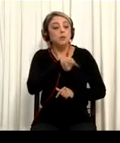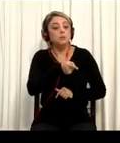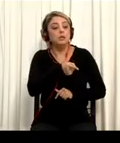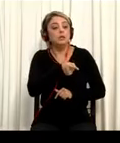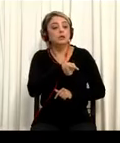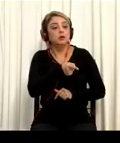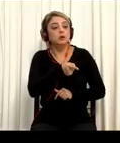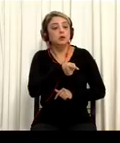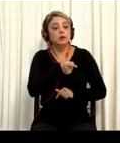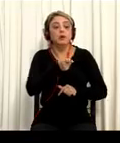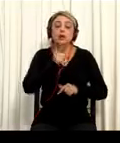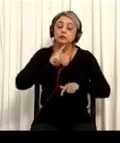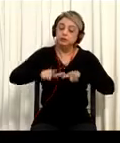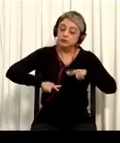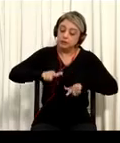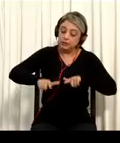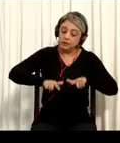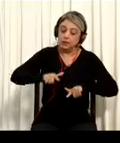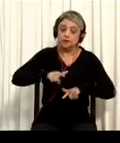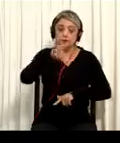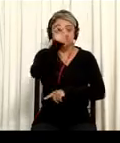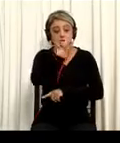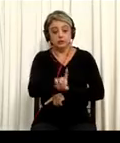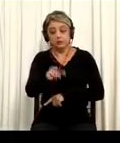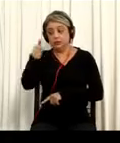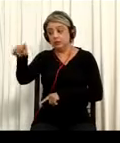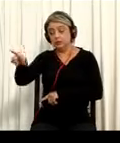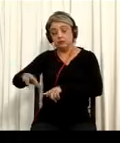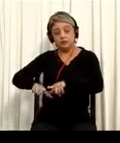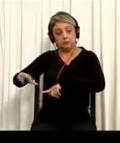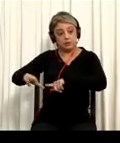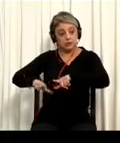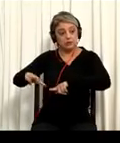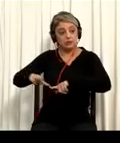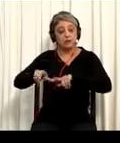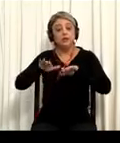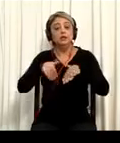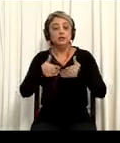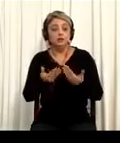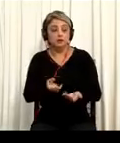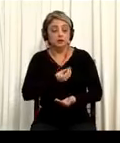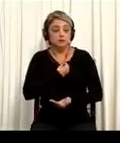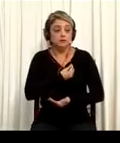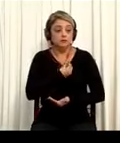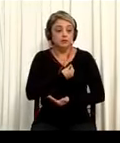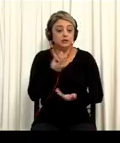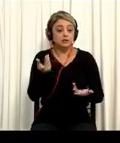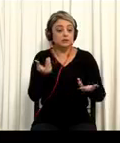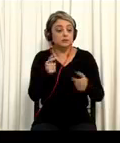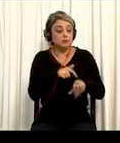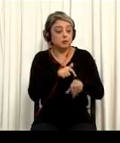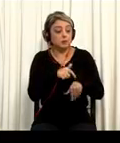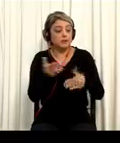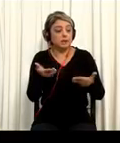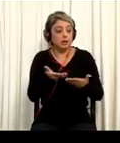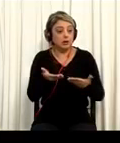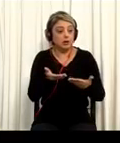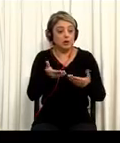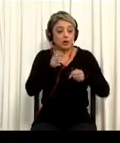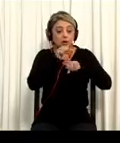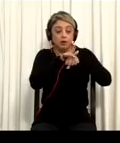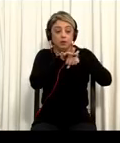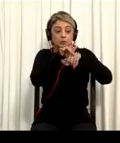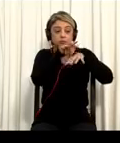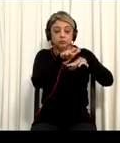obrigatórios, né? Serviços que são direitos desses trabalhadores e desses trabalhadores. Então, a gente está vivendo esse momento que a pandemia